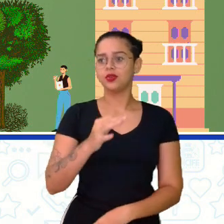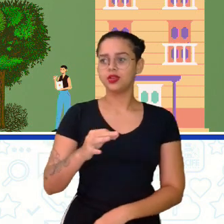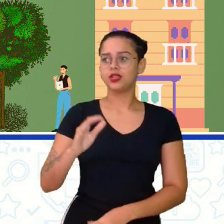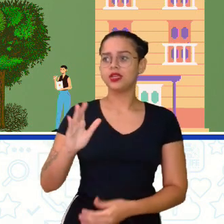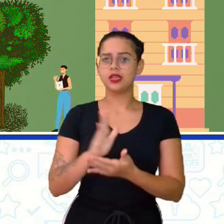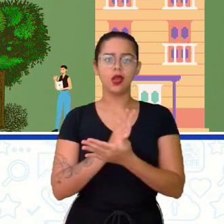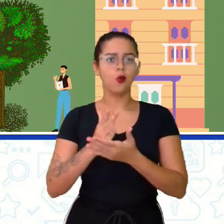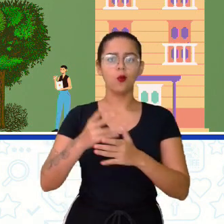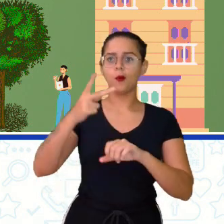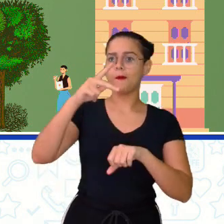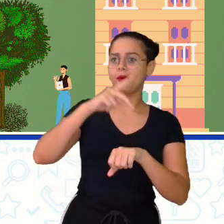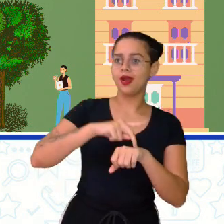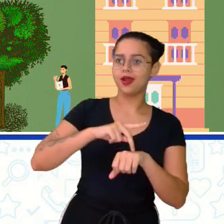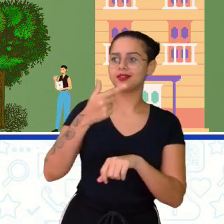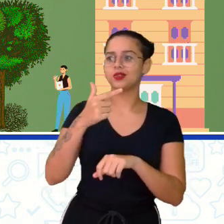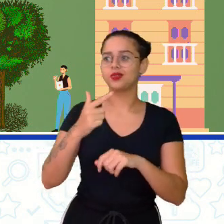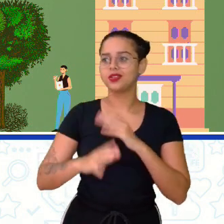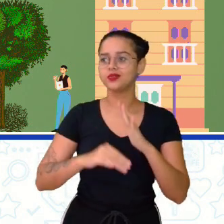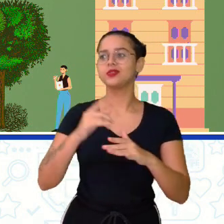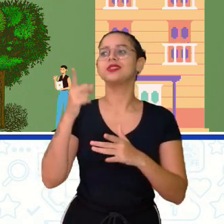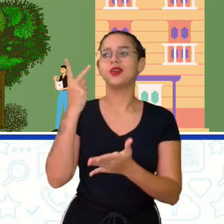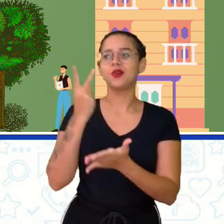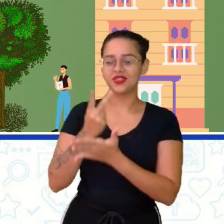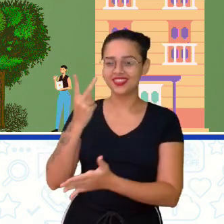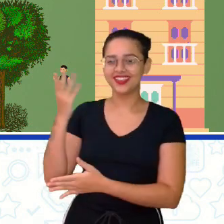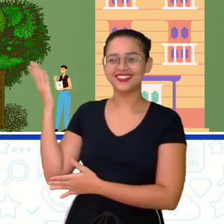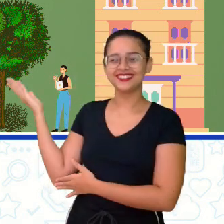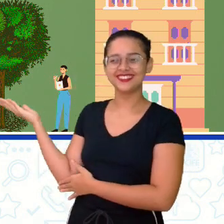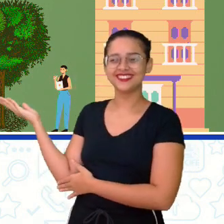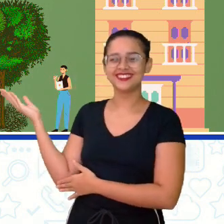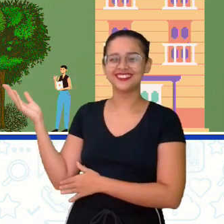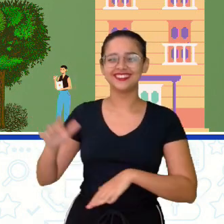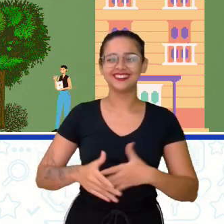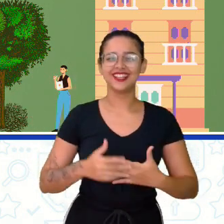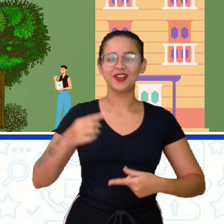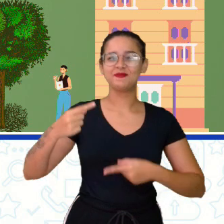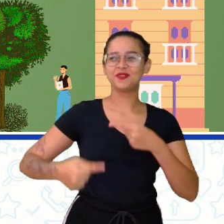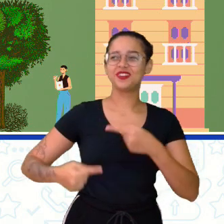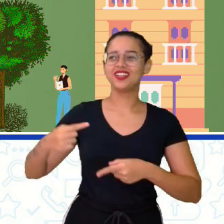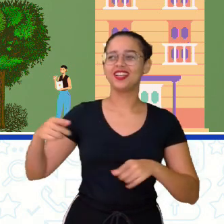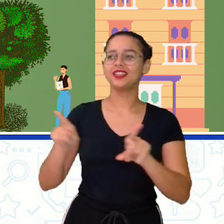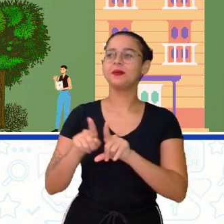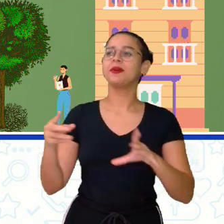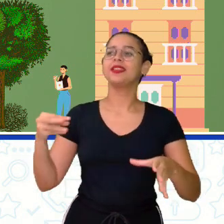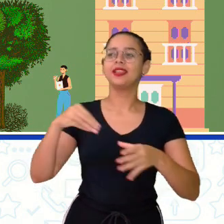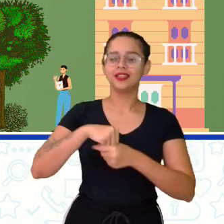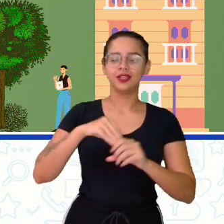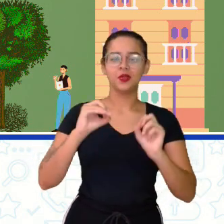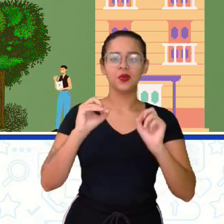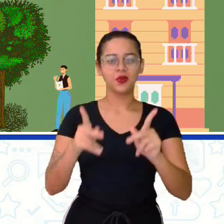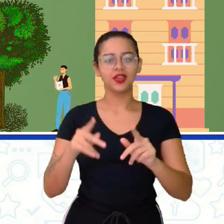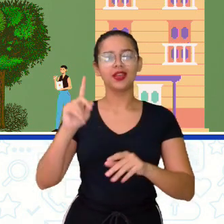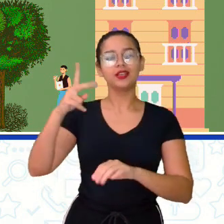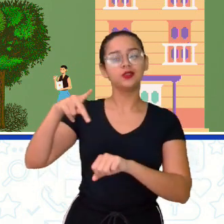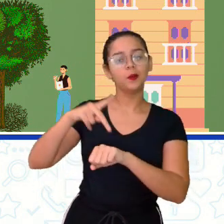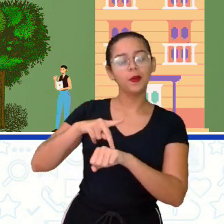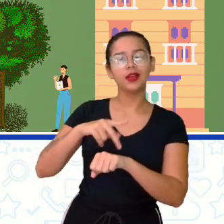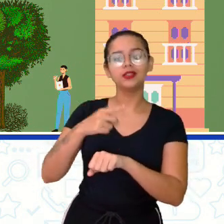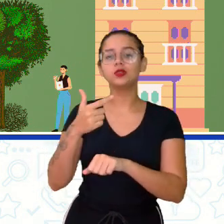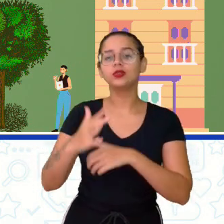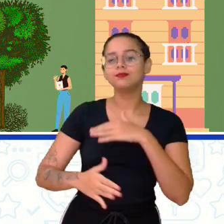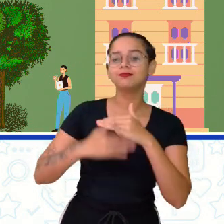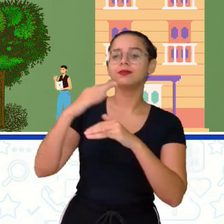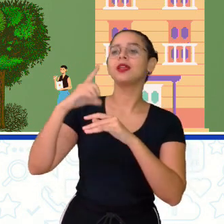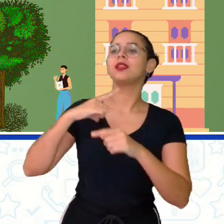determinado país subdesenvolvido. Então, isso acontece, beleza? A política também está dentro disso, ok? Esse país subdesenvolvido, ele tem